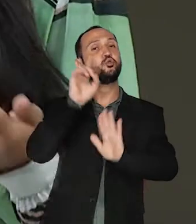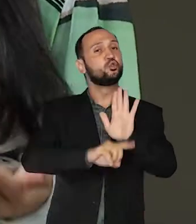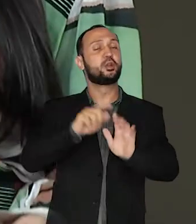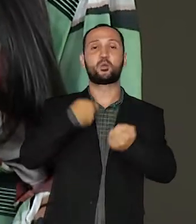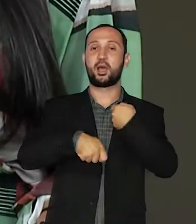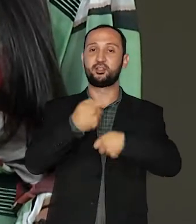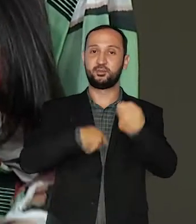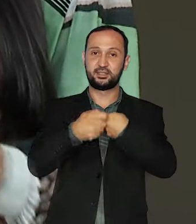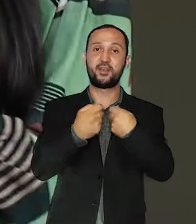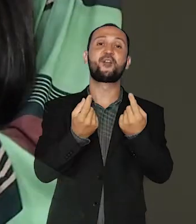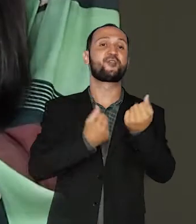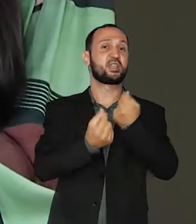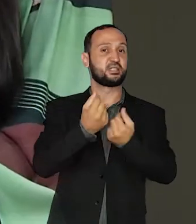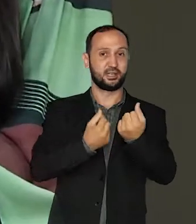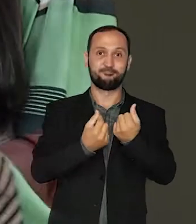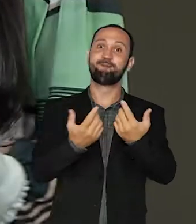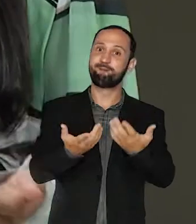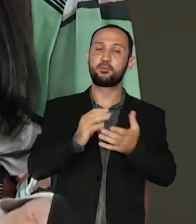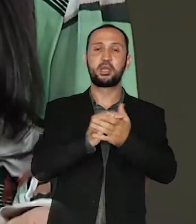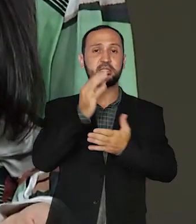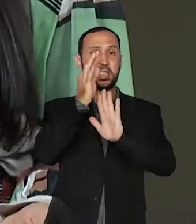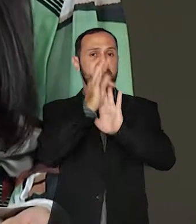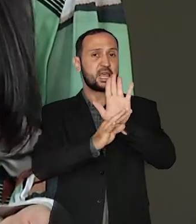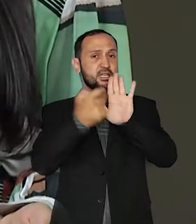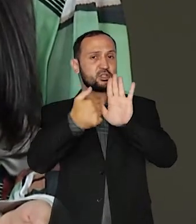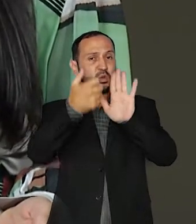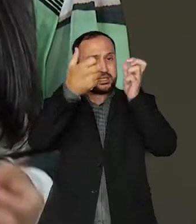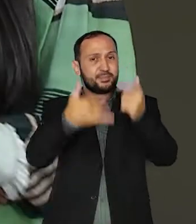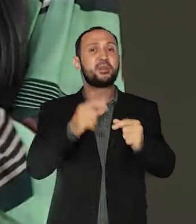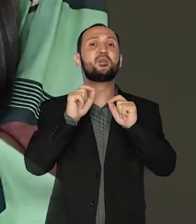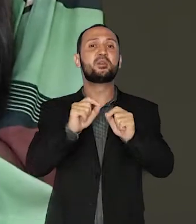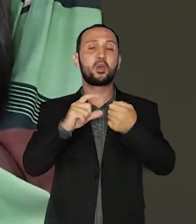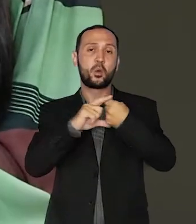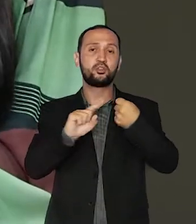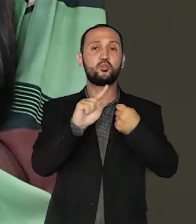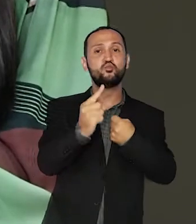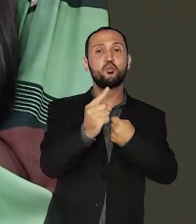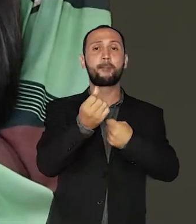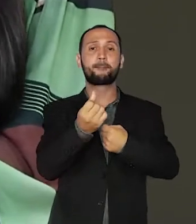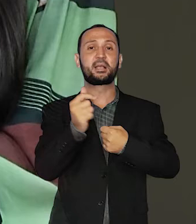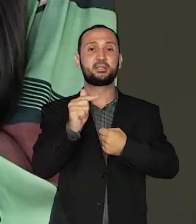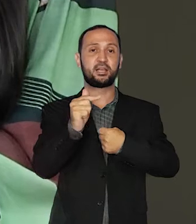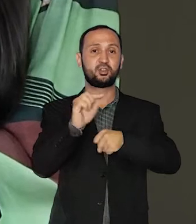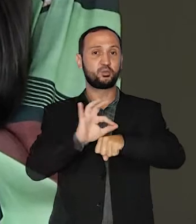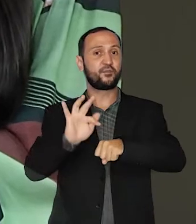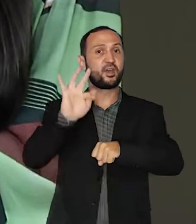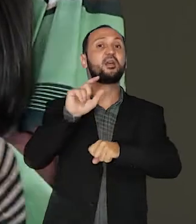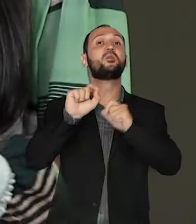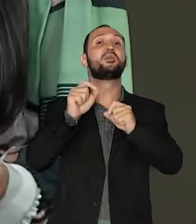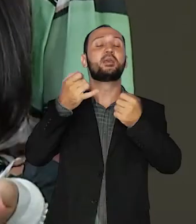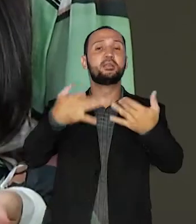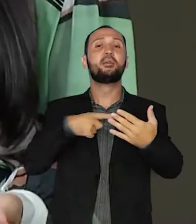direito administrativo e financeiro. O texto se refere, por exemplo, ao artigo 167 da Constituição